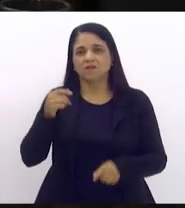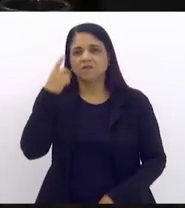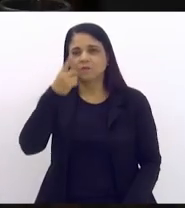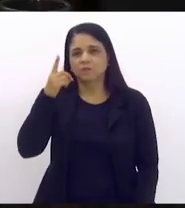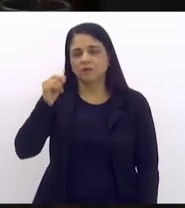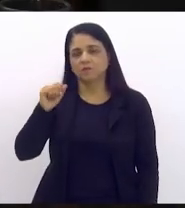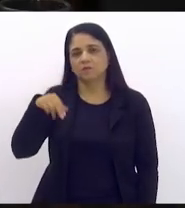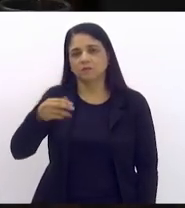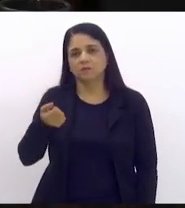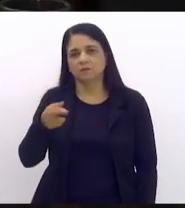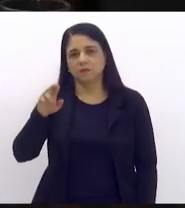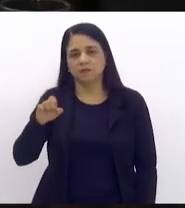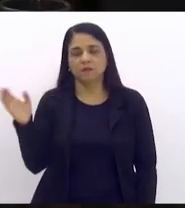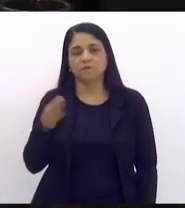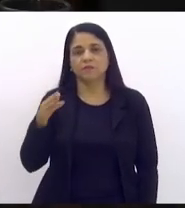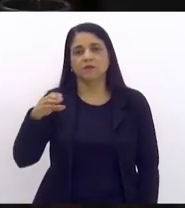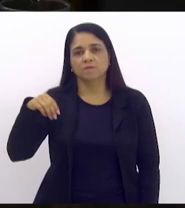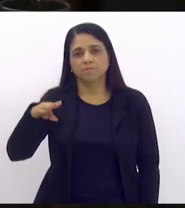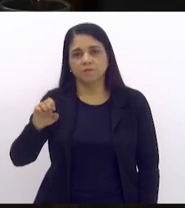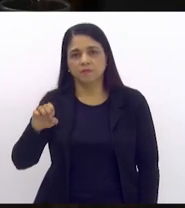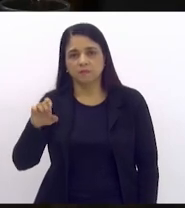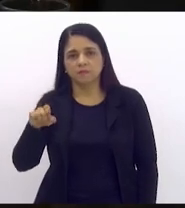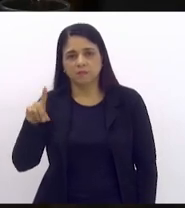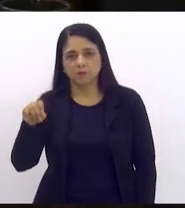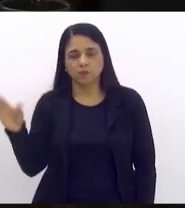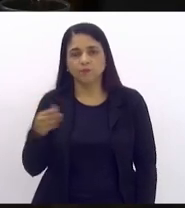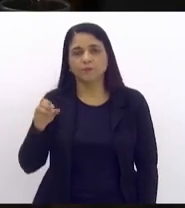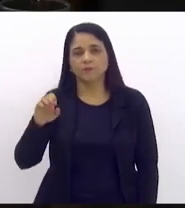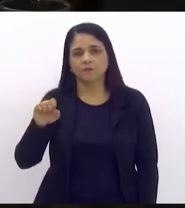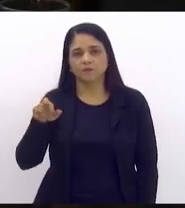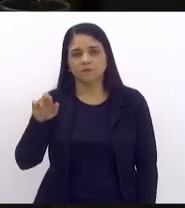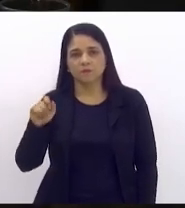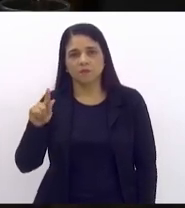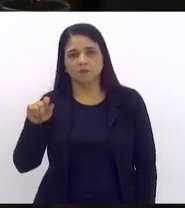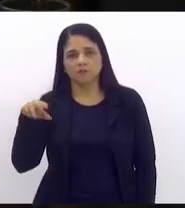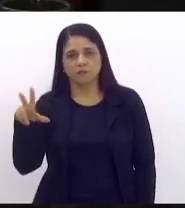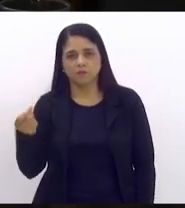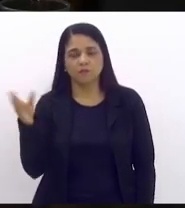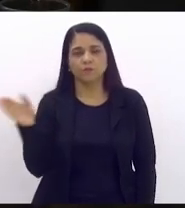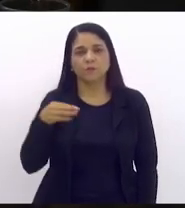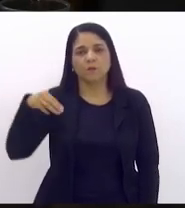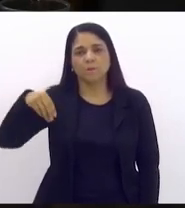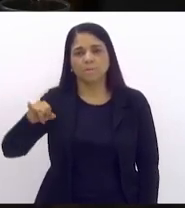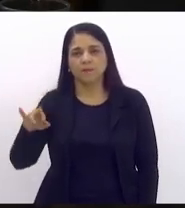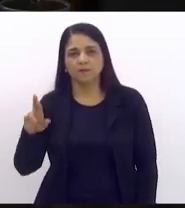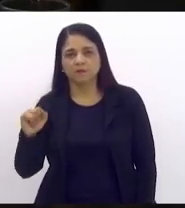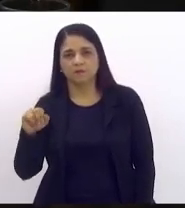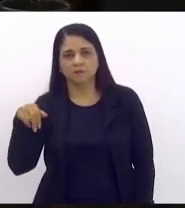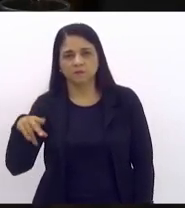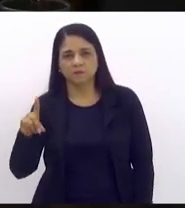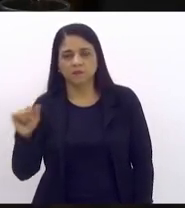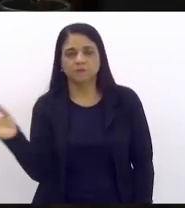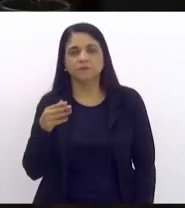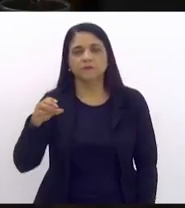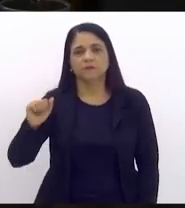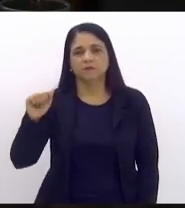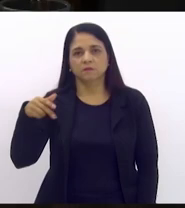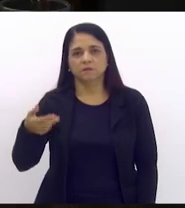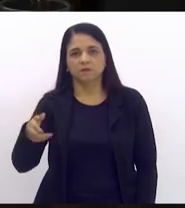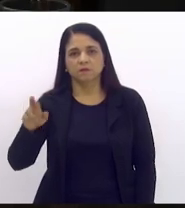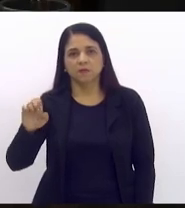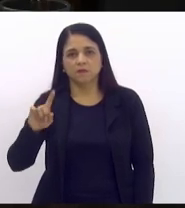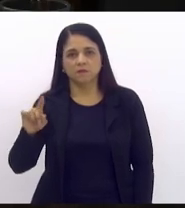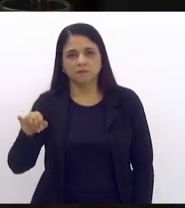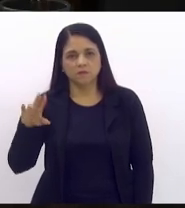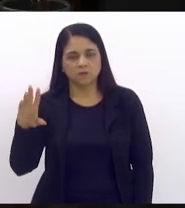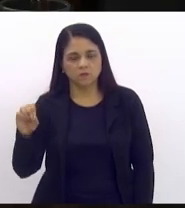deputado Carlos Macedo, deputado Serginho, deputada Renato Miranda, deputado Andrezinho Siciliano, deputado